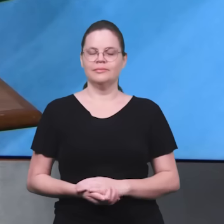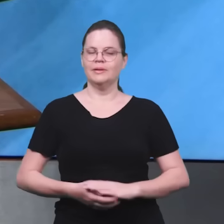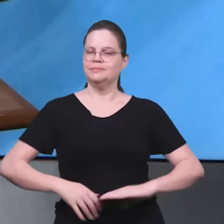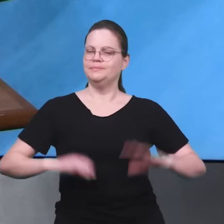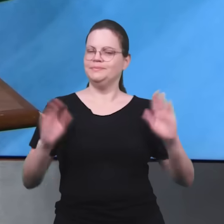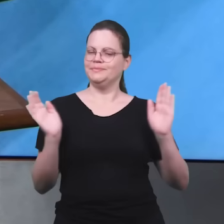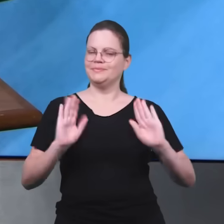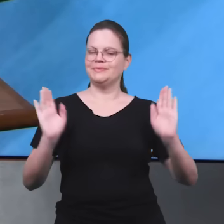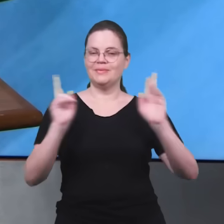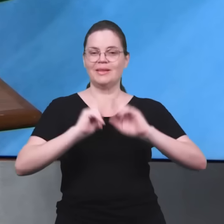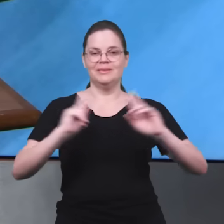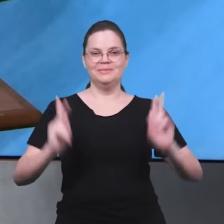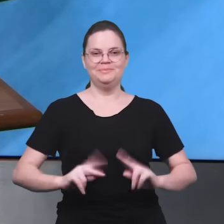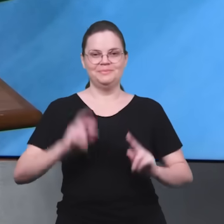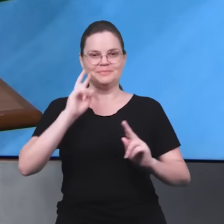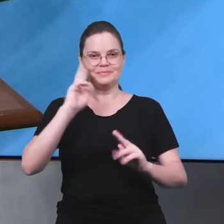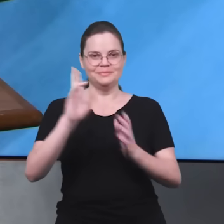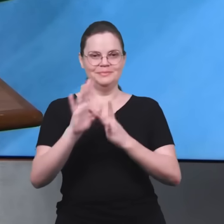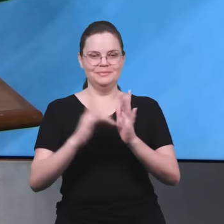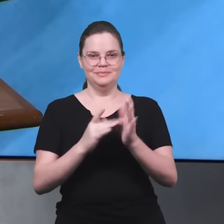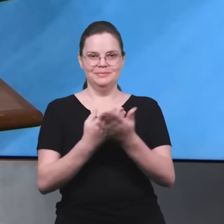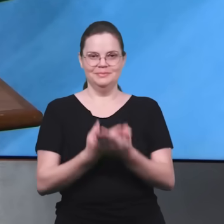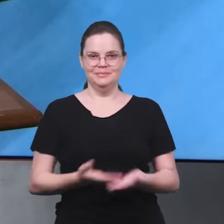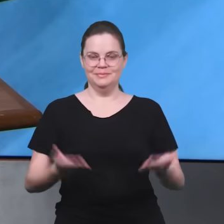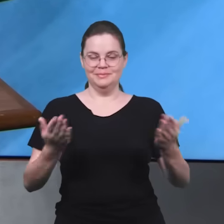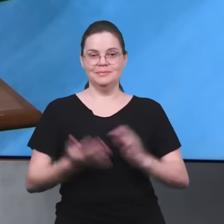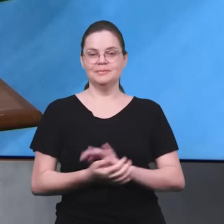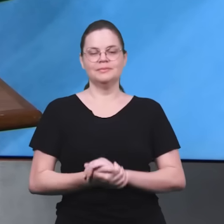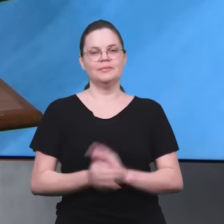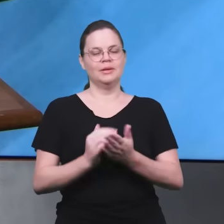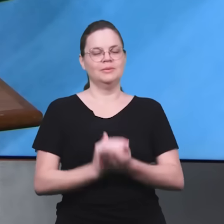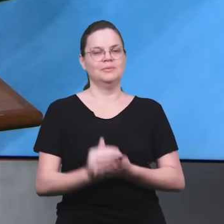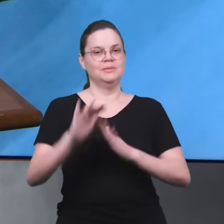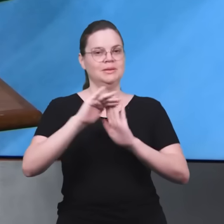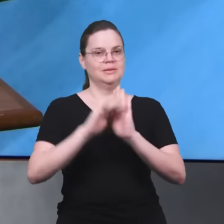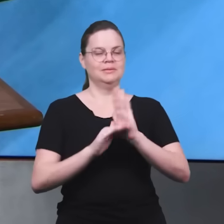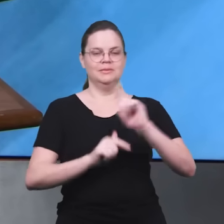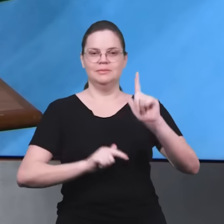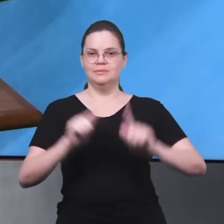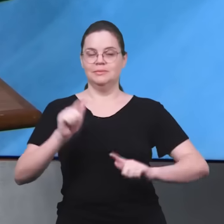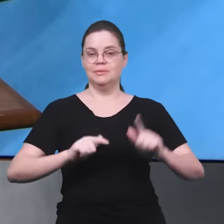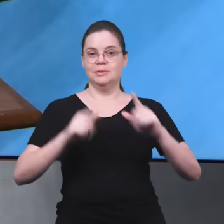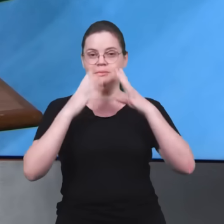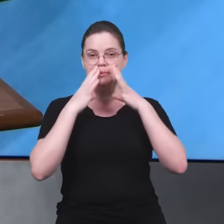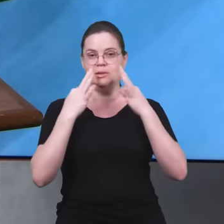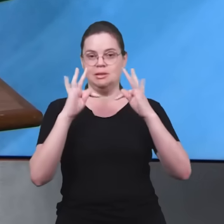Paz do Senhor Jesus, esse é o programa Testemunhos, daquilo que nós